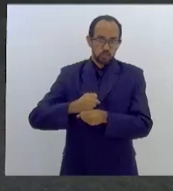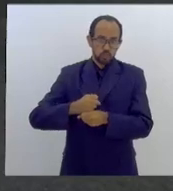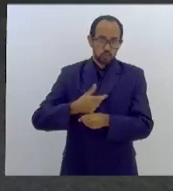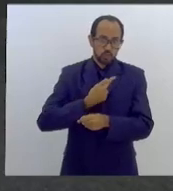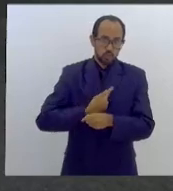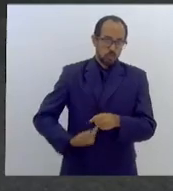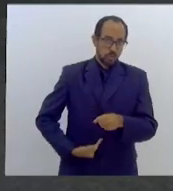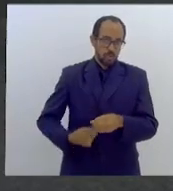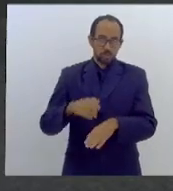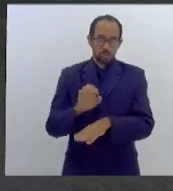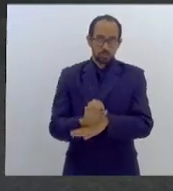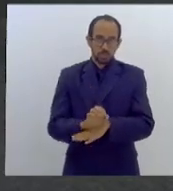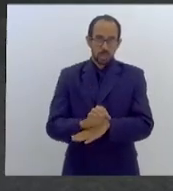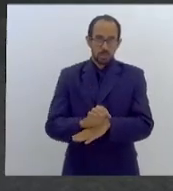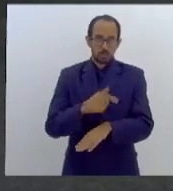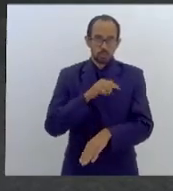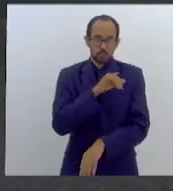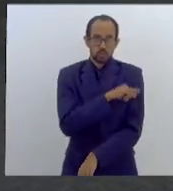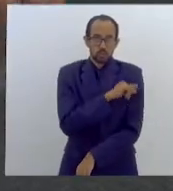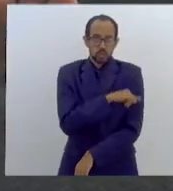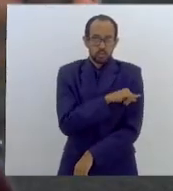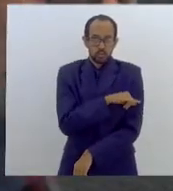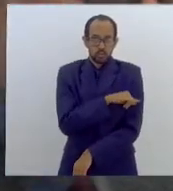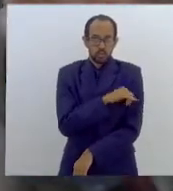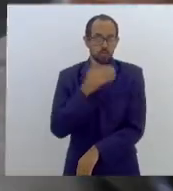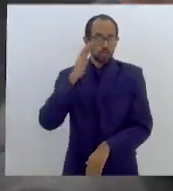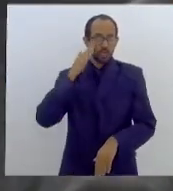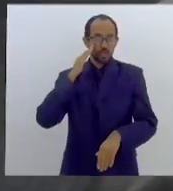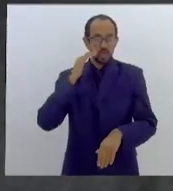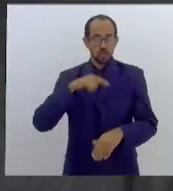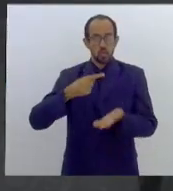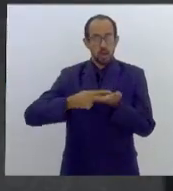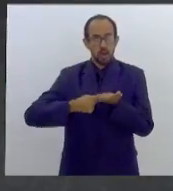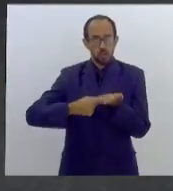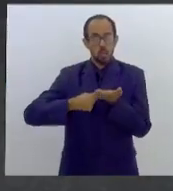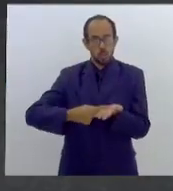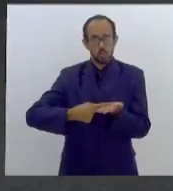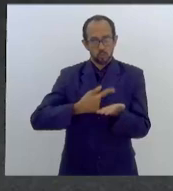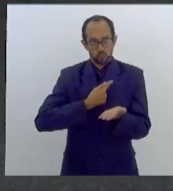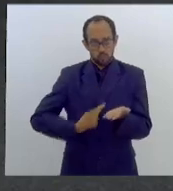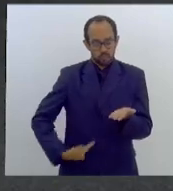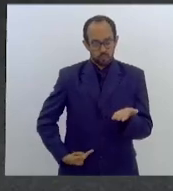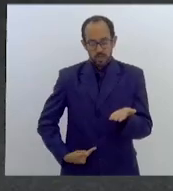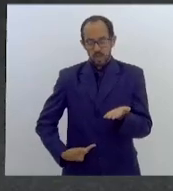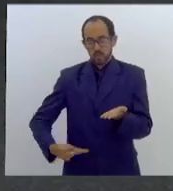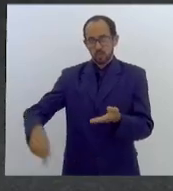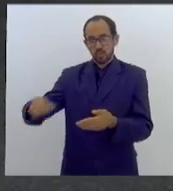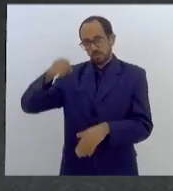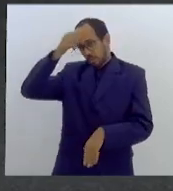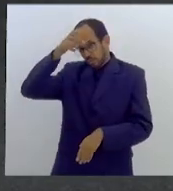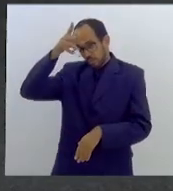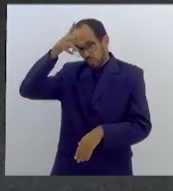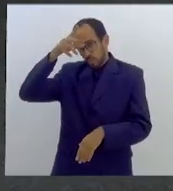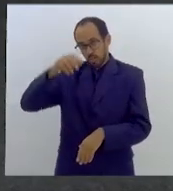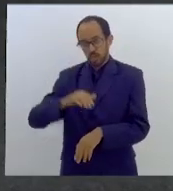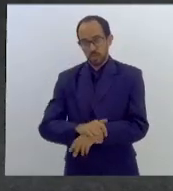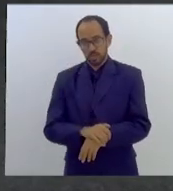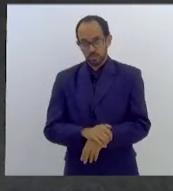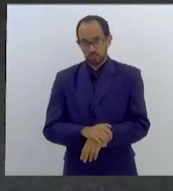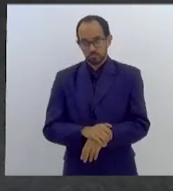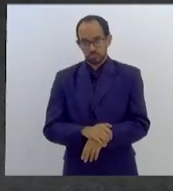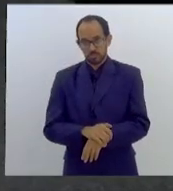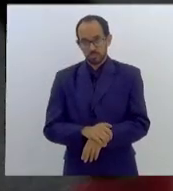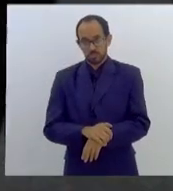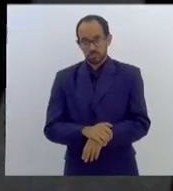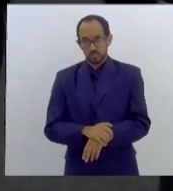do Rio de Janeiro está entendendo que o acordo firmado entre o governo do Estado e a Prefeitura do Rio de Janeiro, tá?